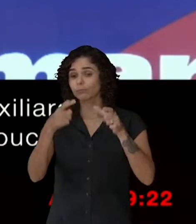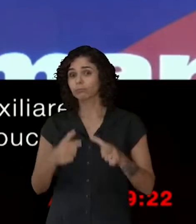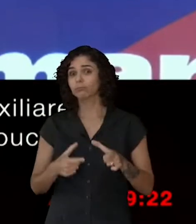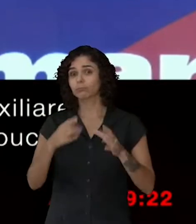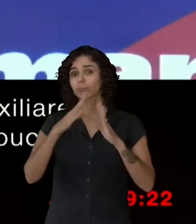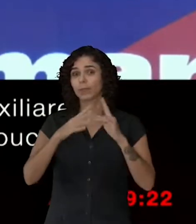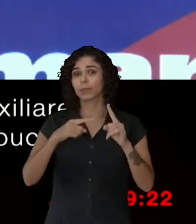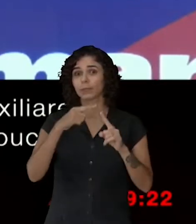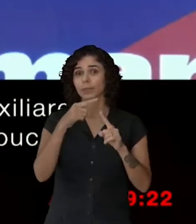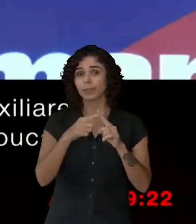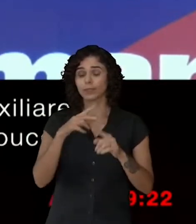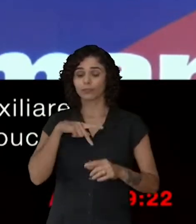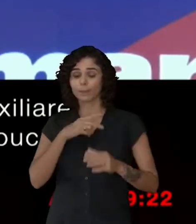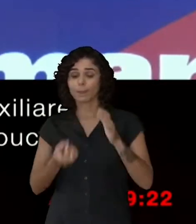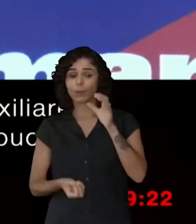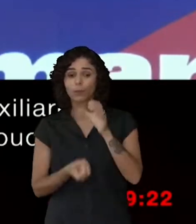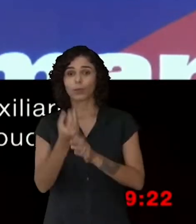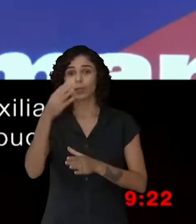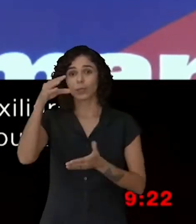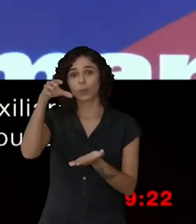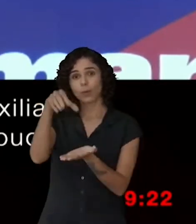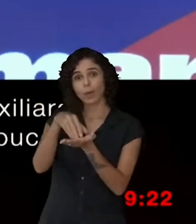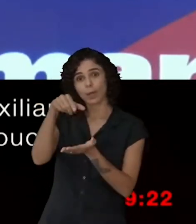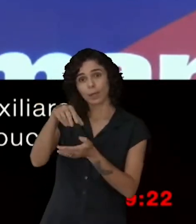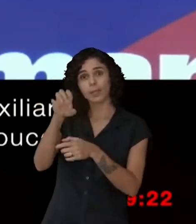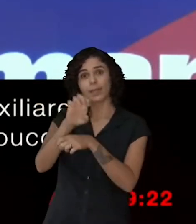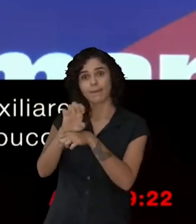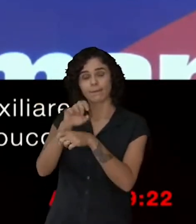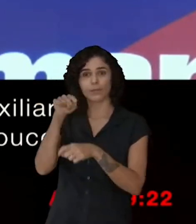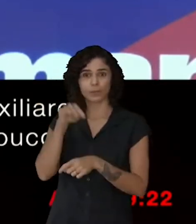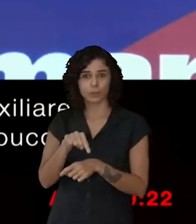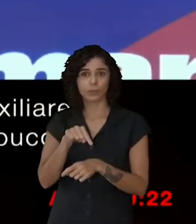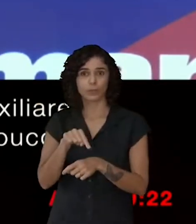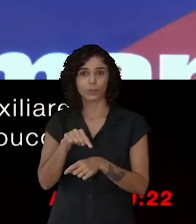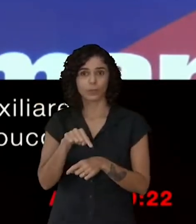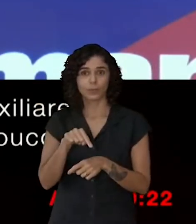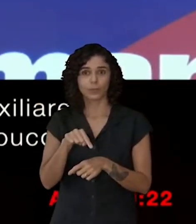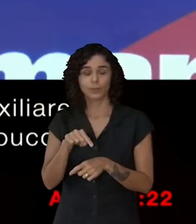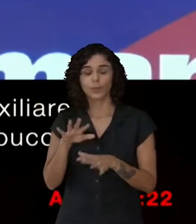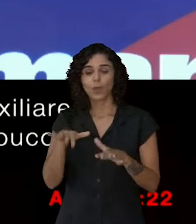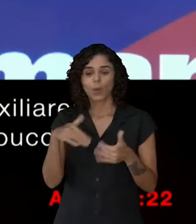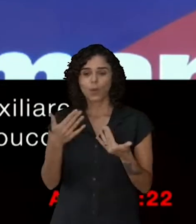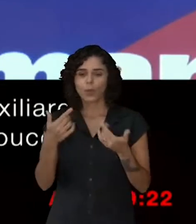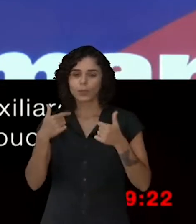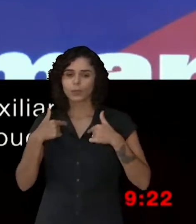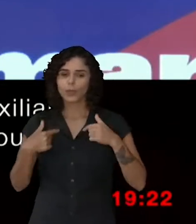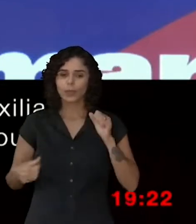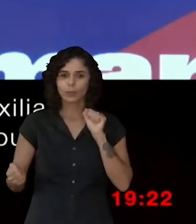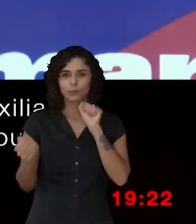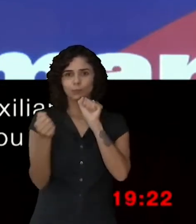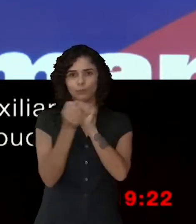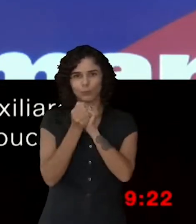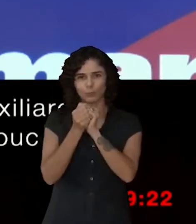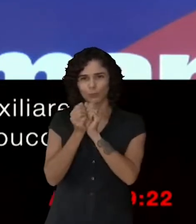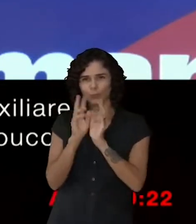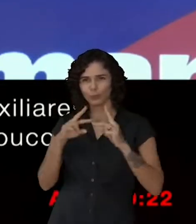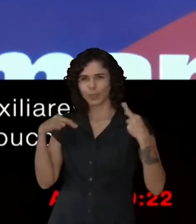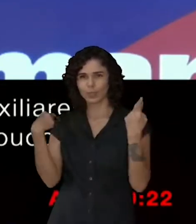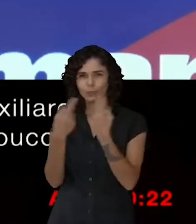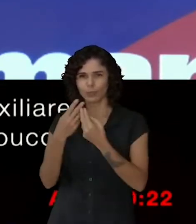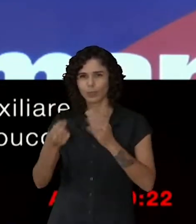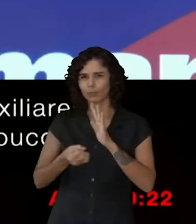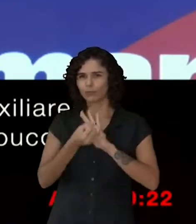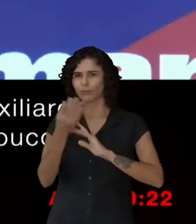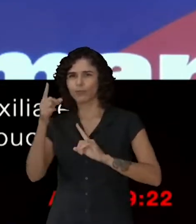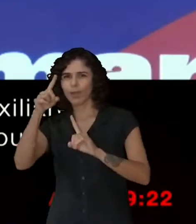que Paulo plantou aqui em Éfeso. Quando eu estou no encontro interdenominacional, eu digo que Timóteo foi pastor da